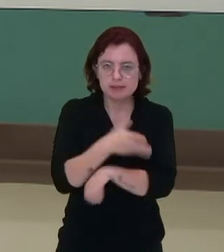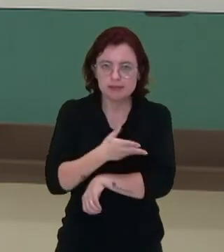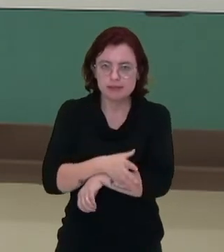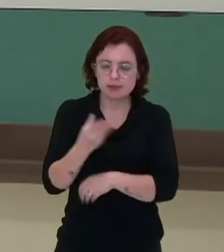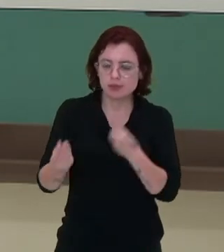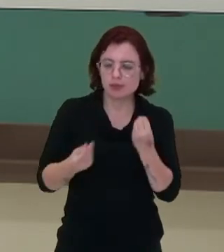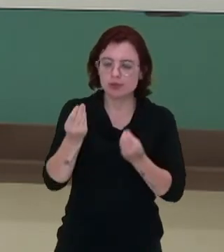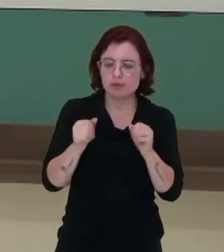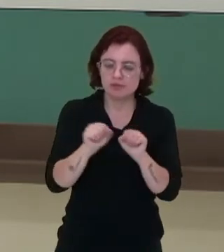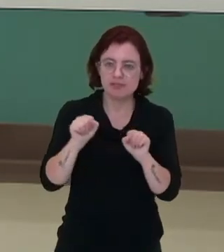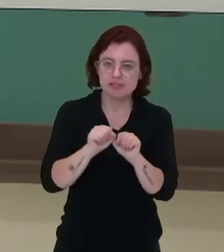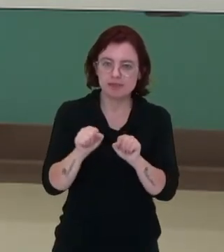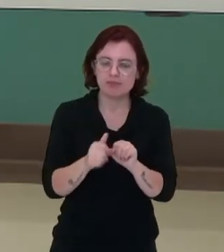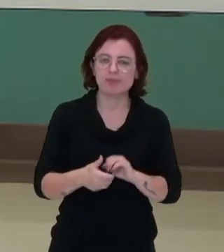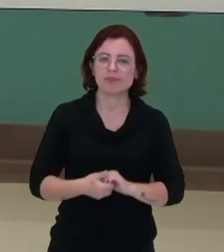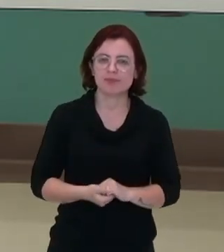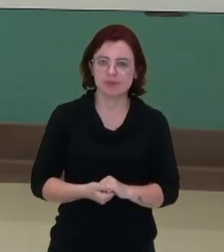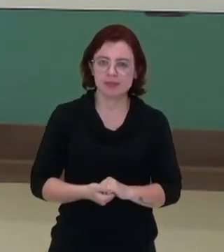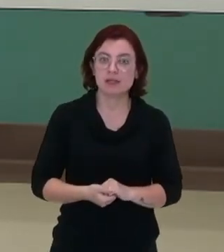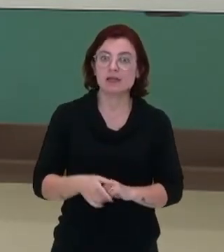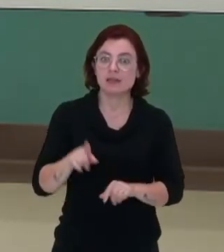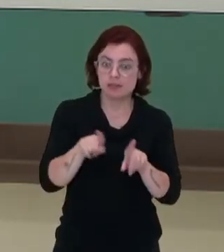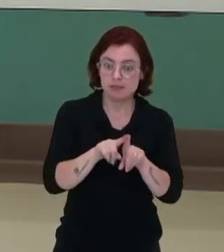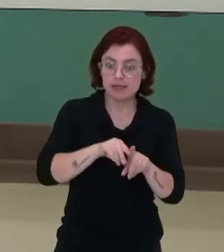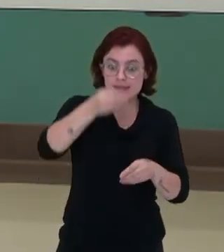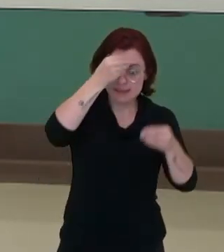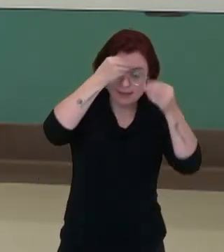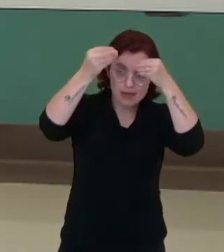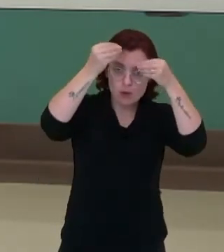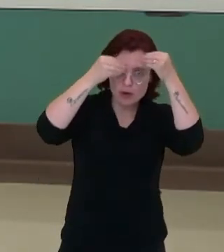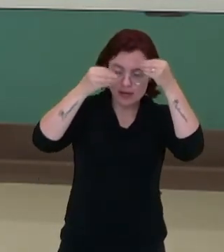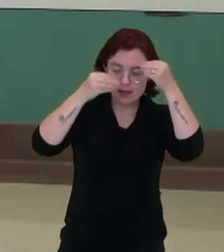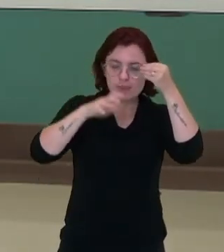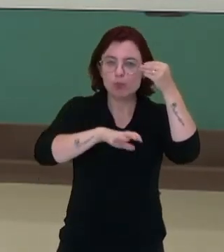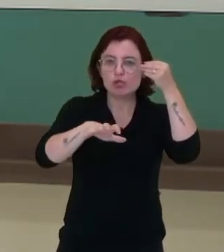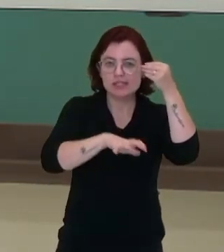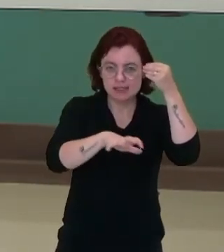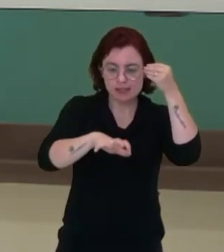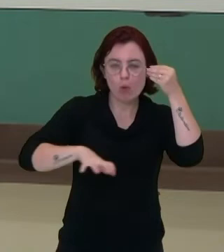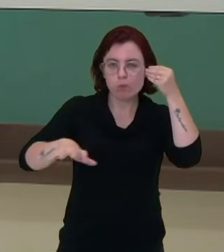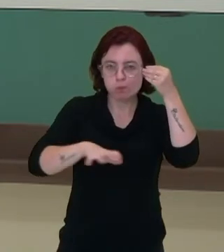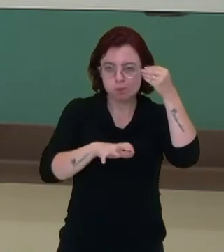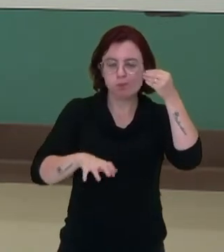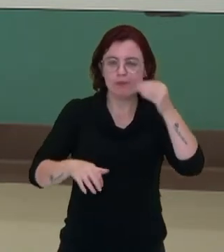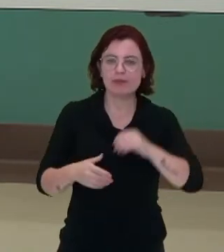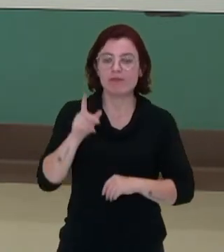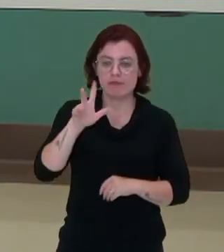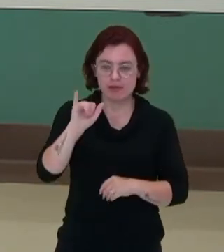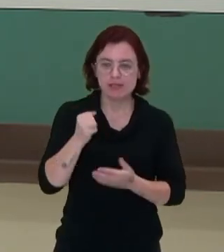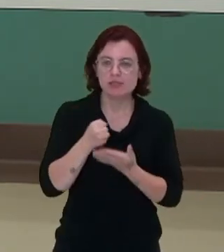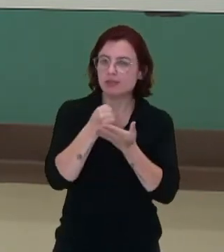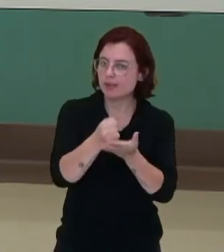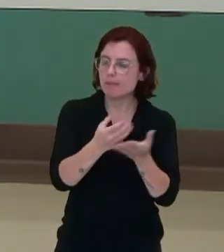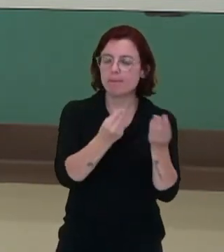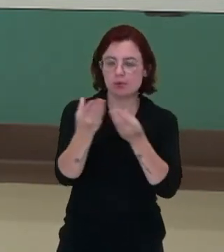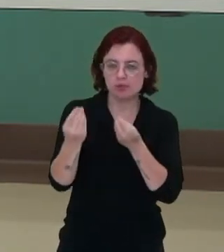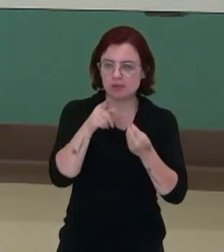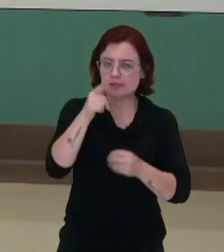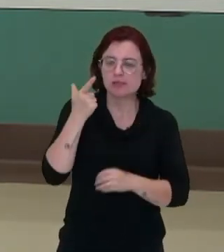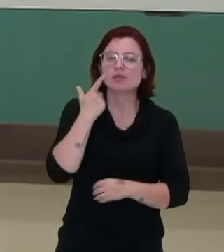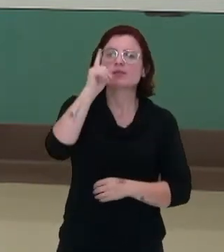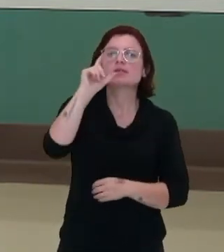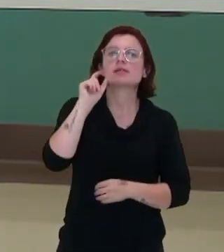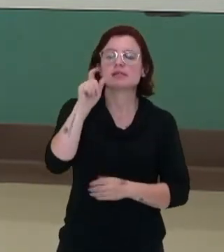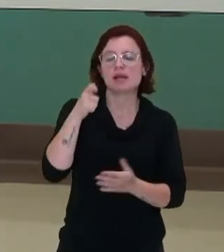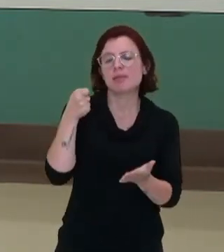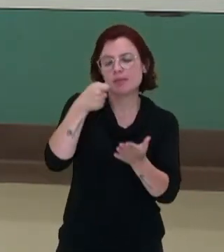treinar posições e até decorar posições de xeque-mate, certo? Isso vai ajudar muito para que você consiga realmente